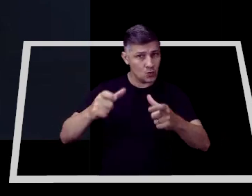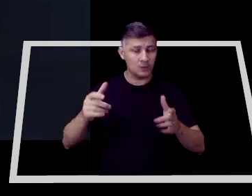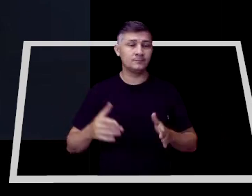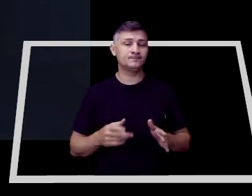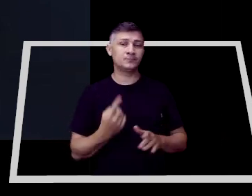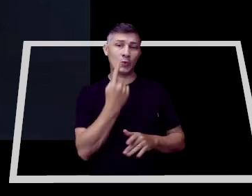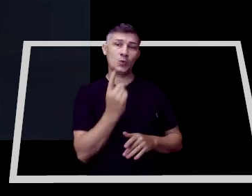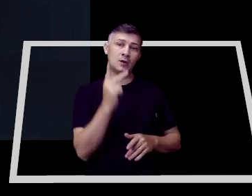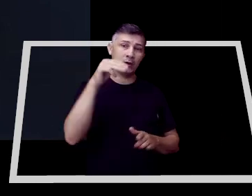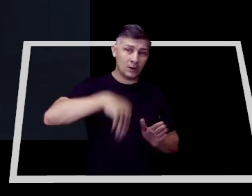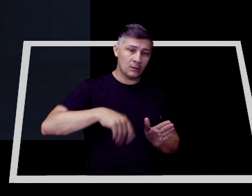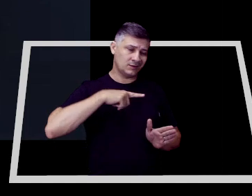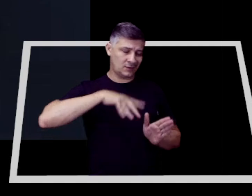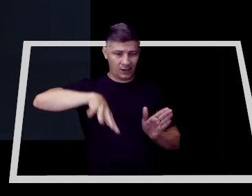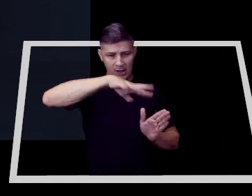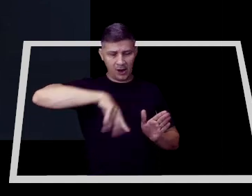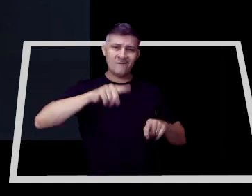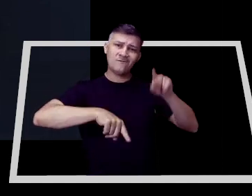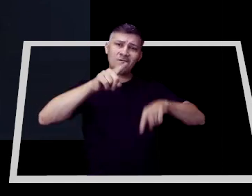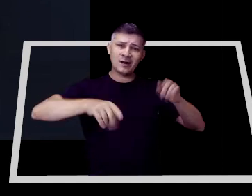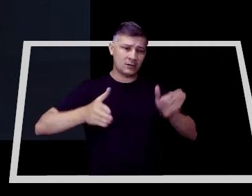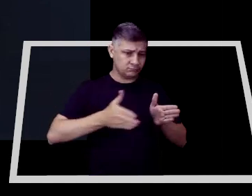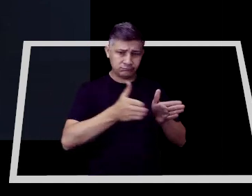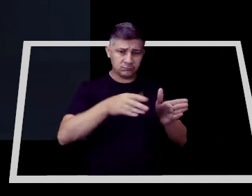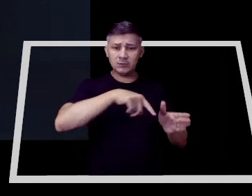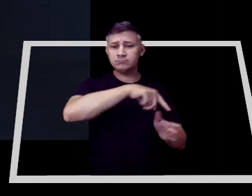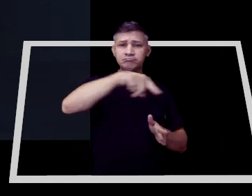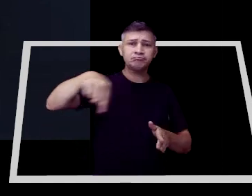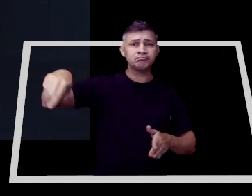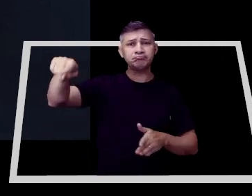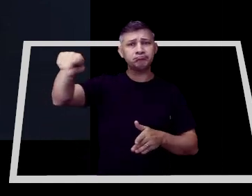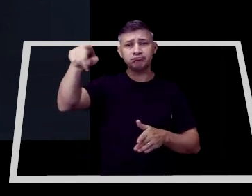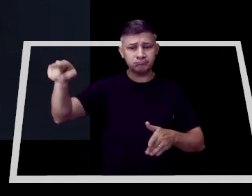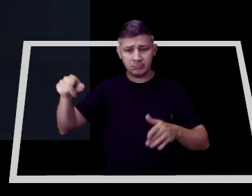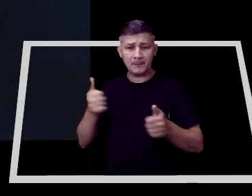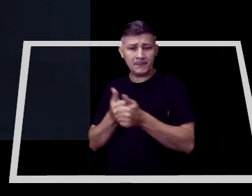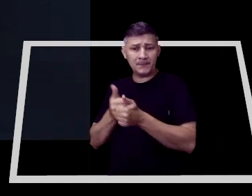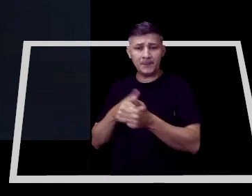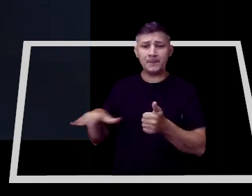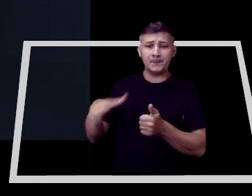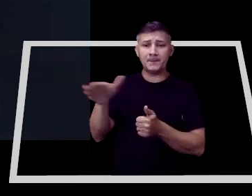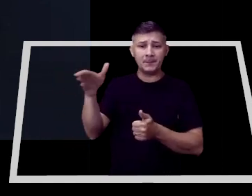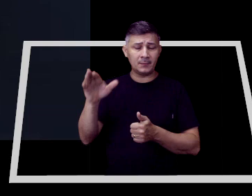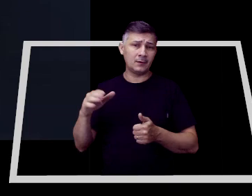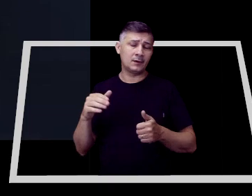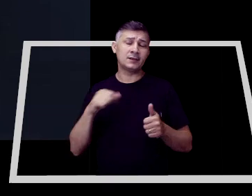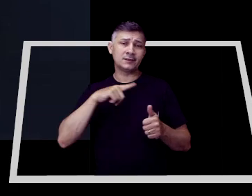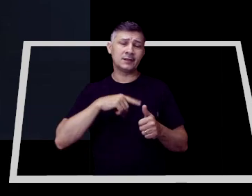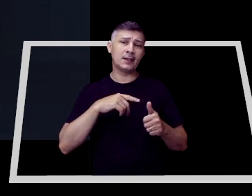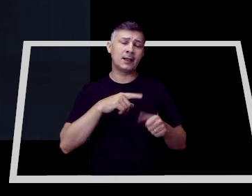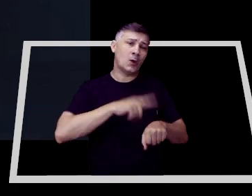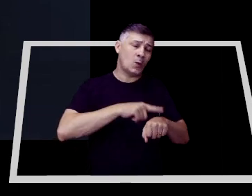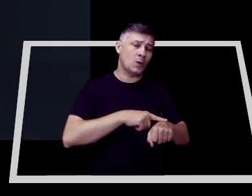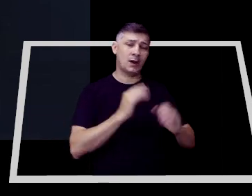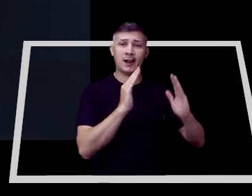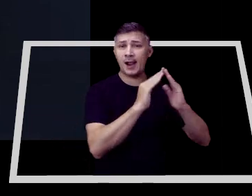daquele lugar, né, porque ela pegaria setores muito variados, né, dentro das suas margens, setores estritamente